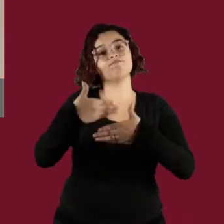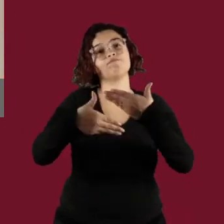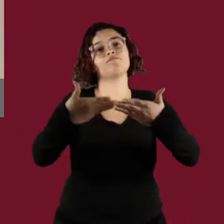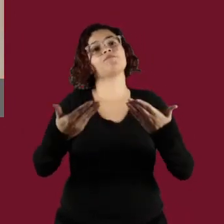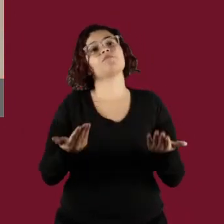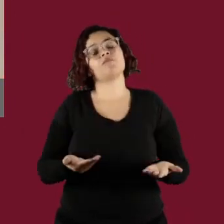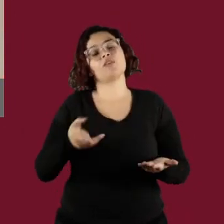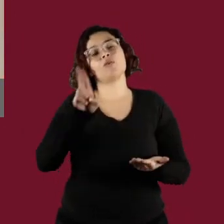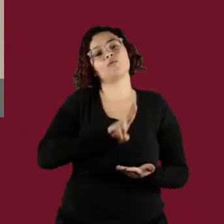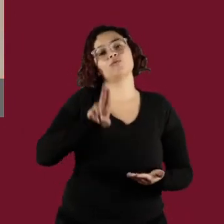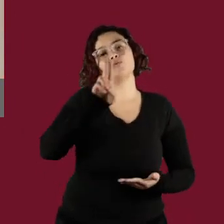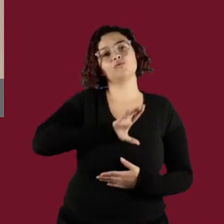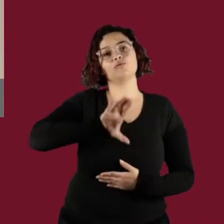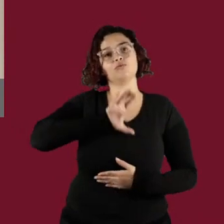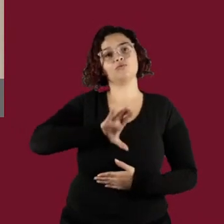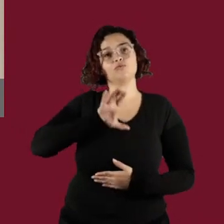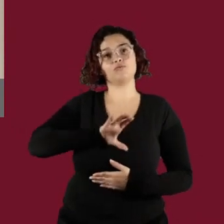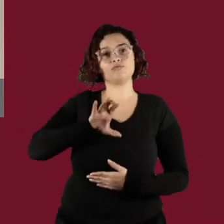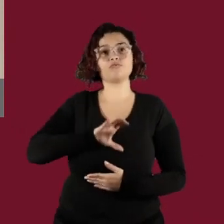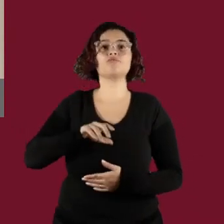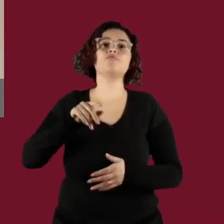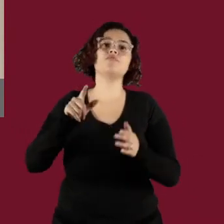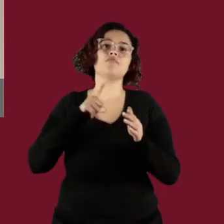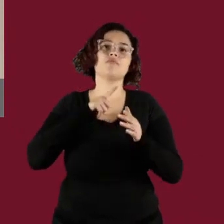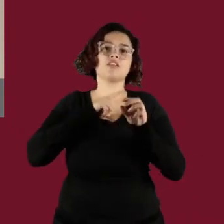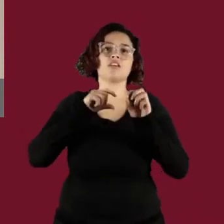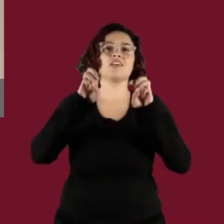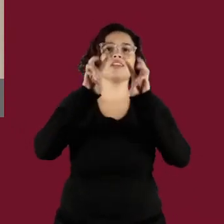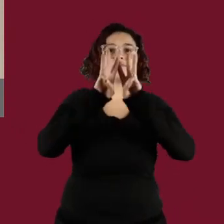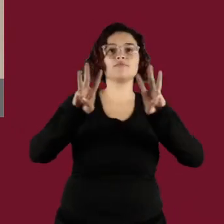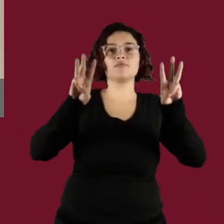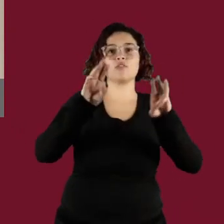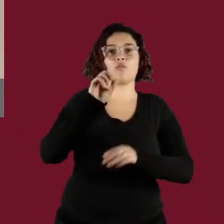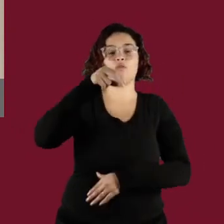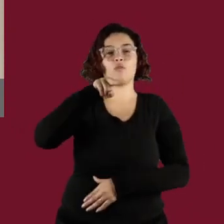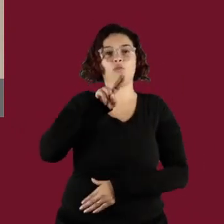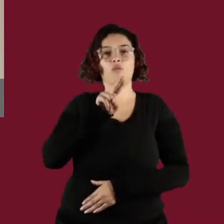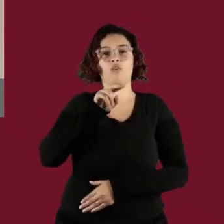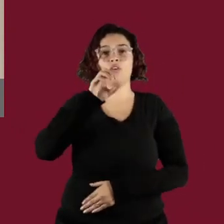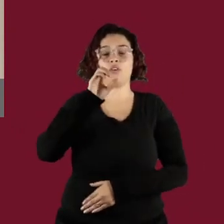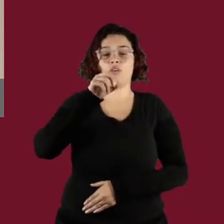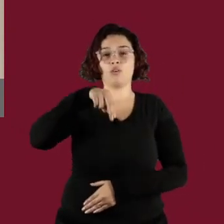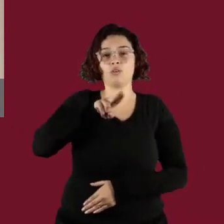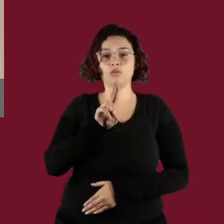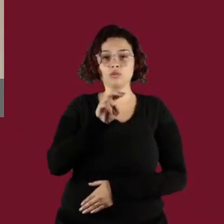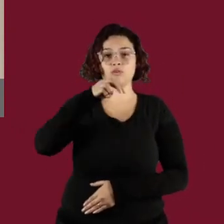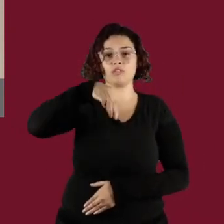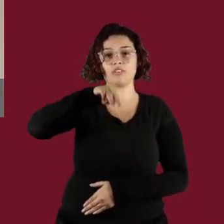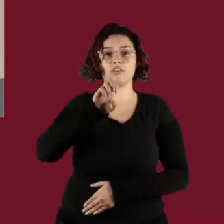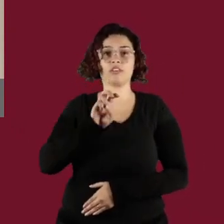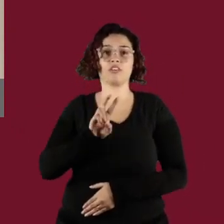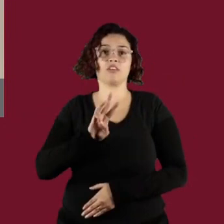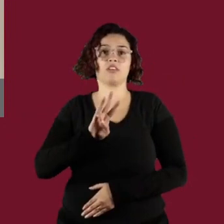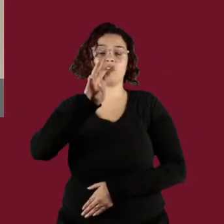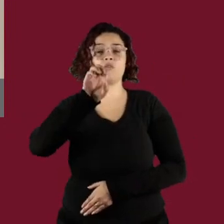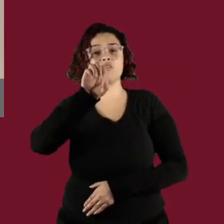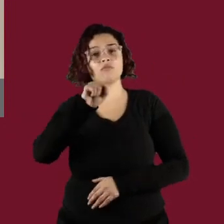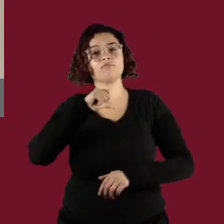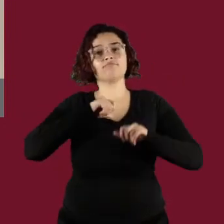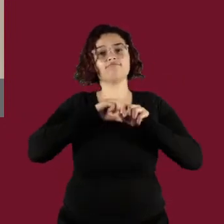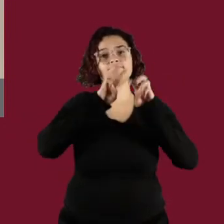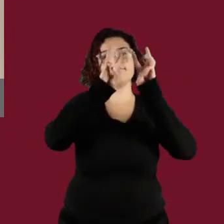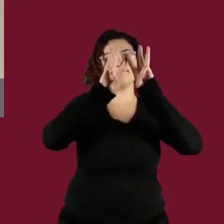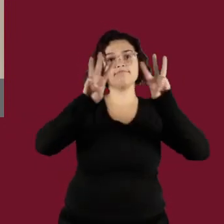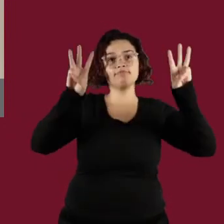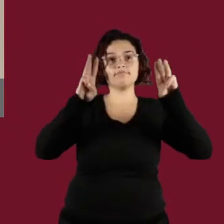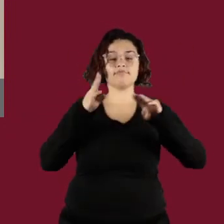português, que é uma plataforma multimídia sediada em Nova York, que funciona como rádio desde 1946 e como plataforma, como ONU News,